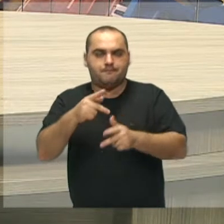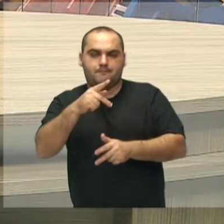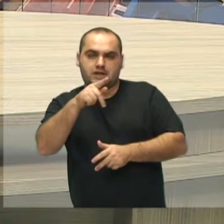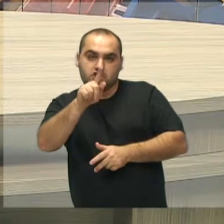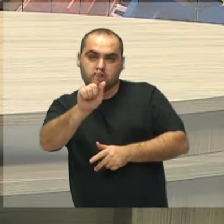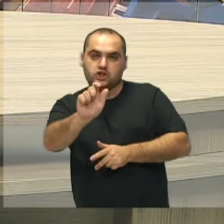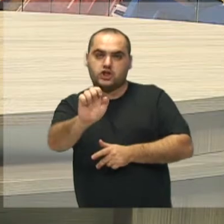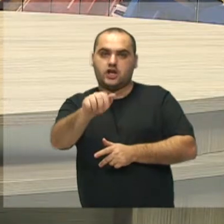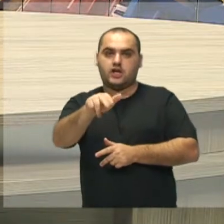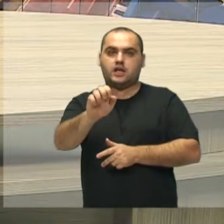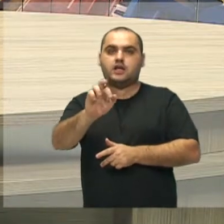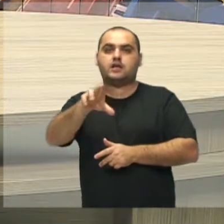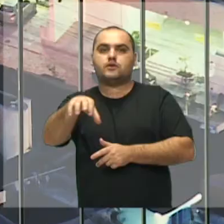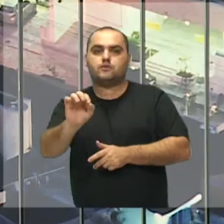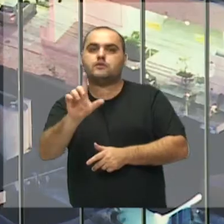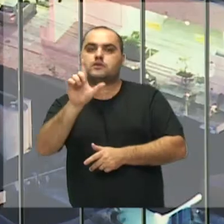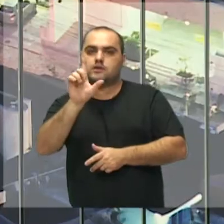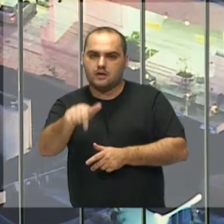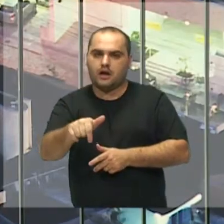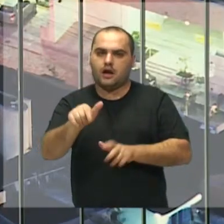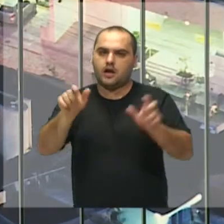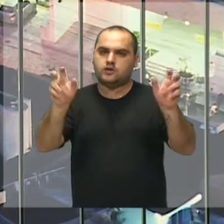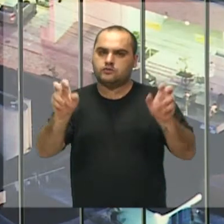são progressistas.